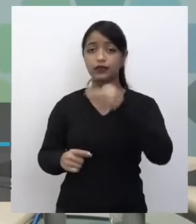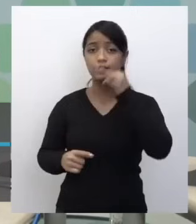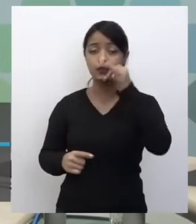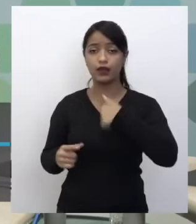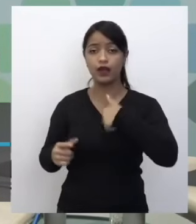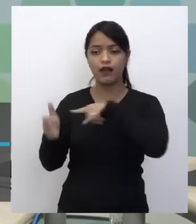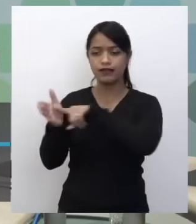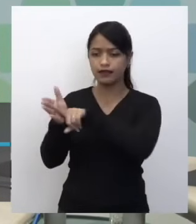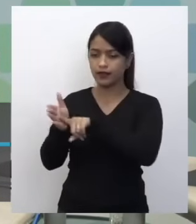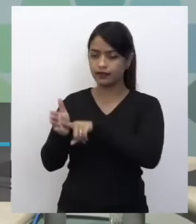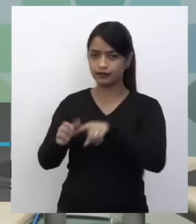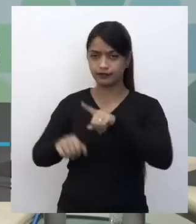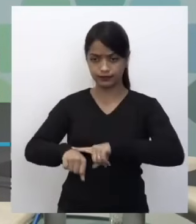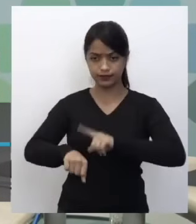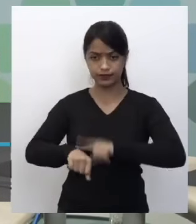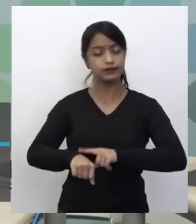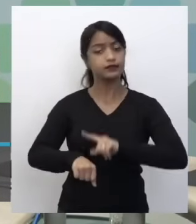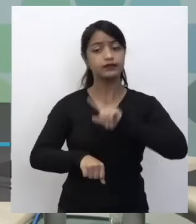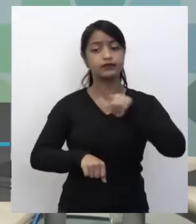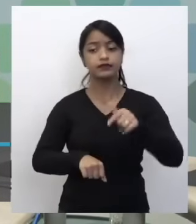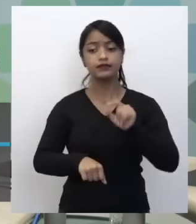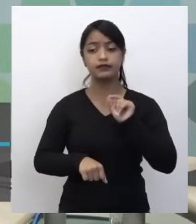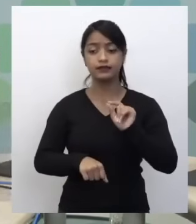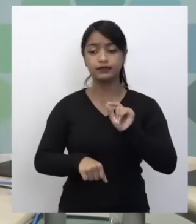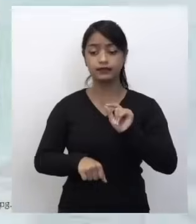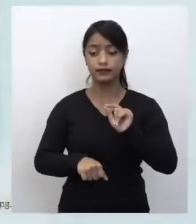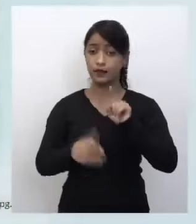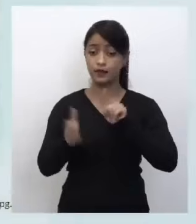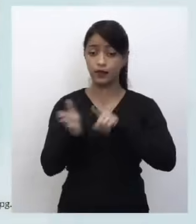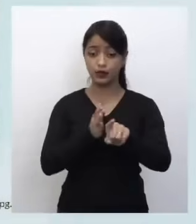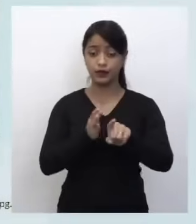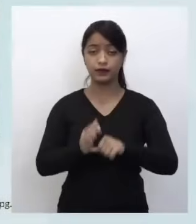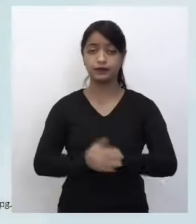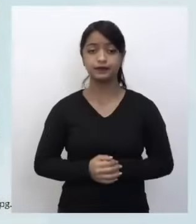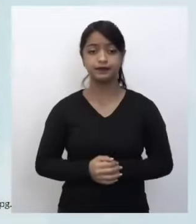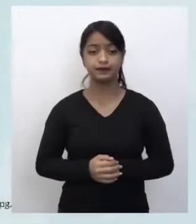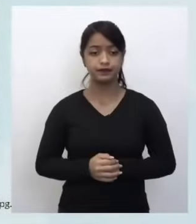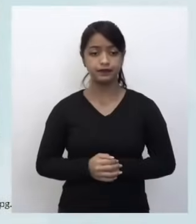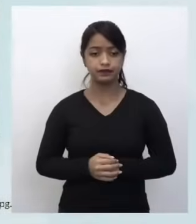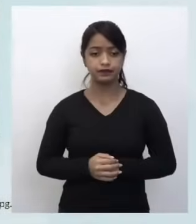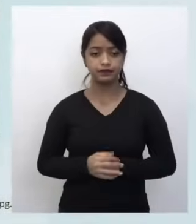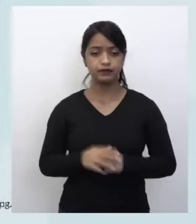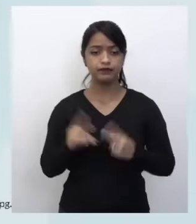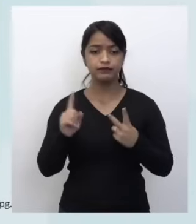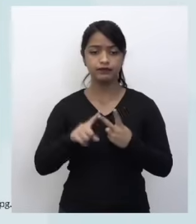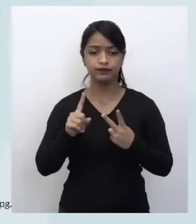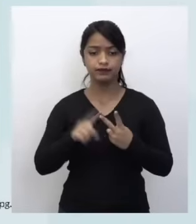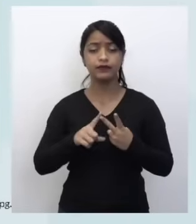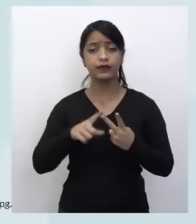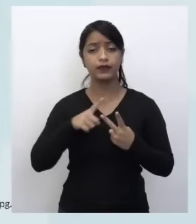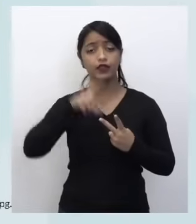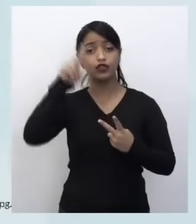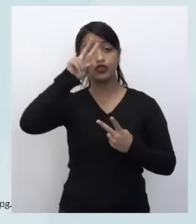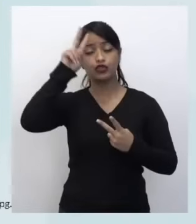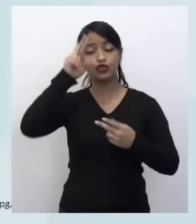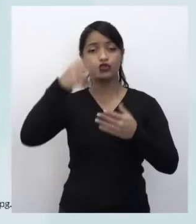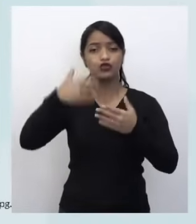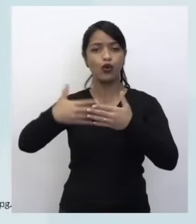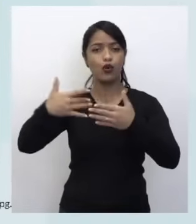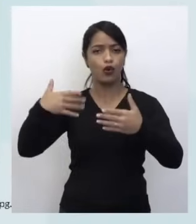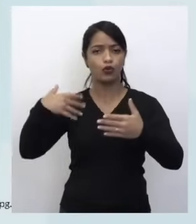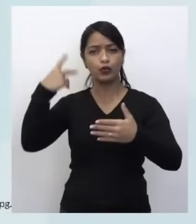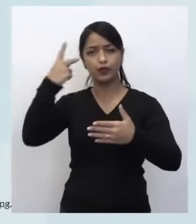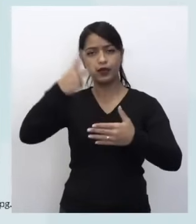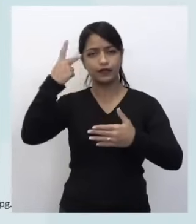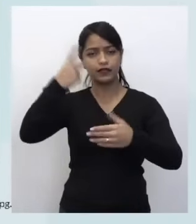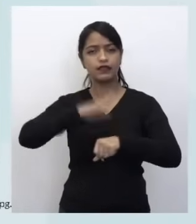do tempo. E depois tinha uma pergunta, né? Por que é importante a geração de um histórico da previsão do tempo,